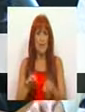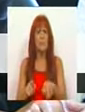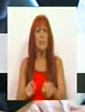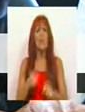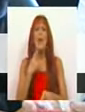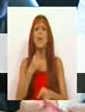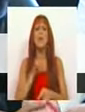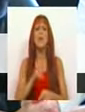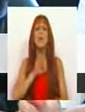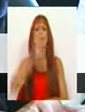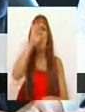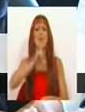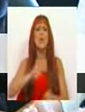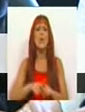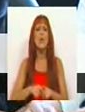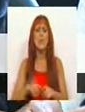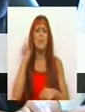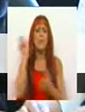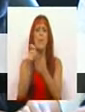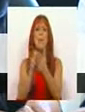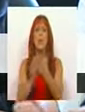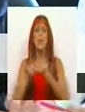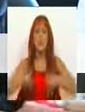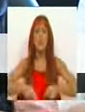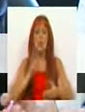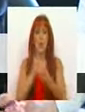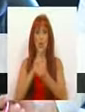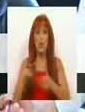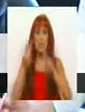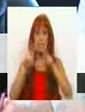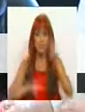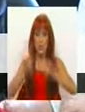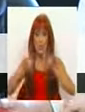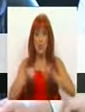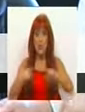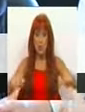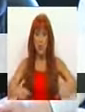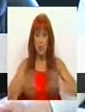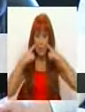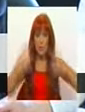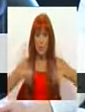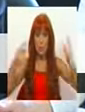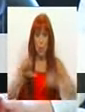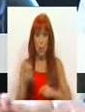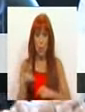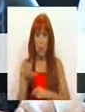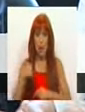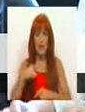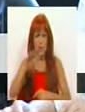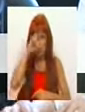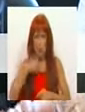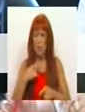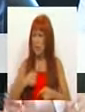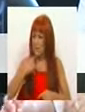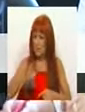pergunta concreta, Sr. Ministro, é qual a calendarização para o início do processo de requalificação do espaço público do núcleo da Colatra? Eu recordo que ele tem vindo a